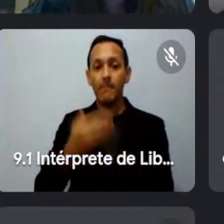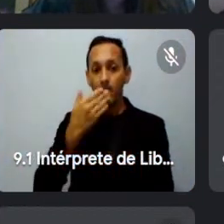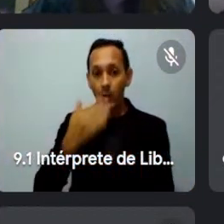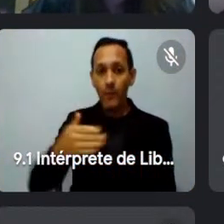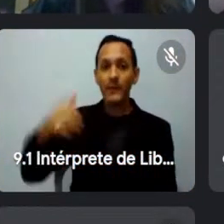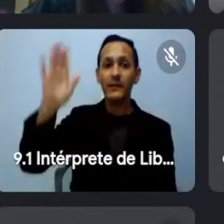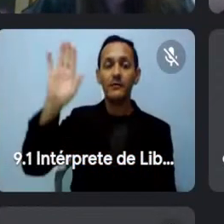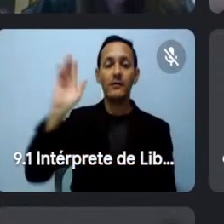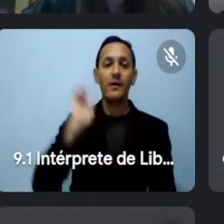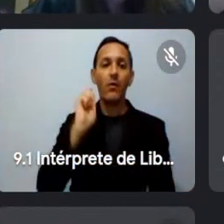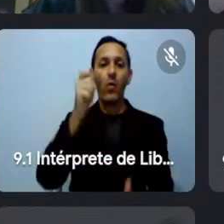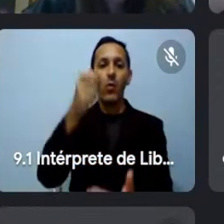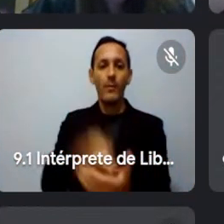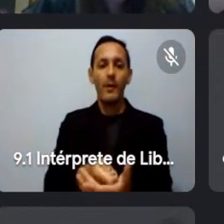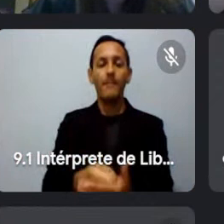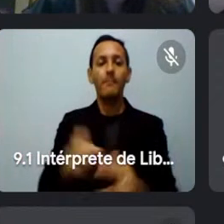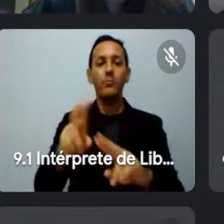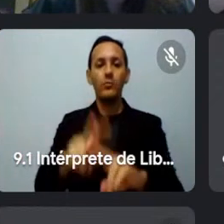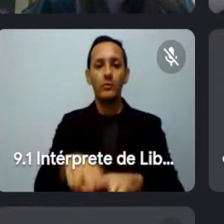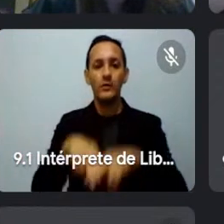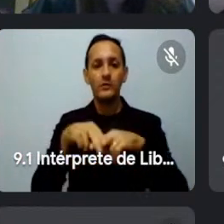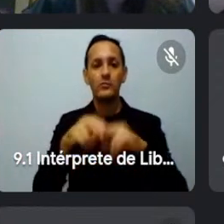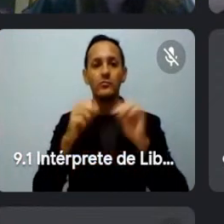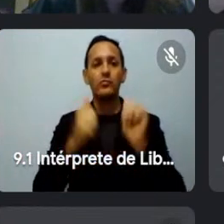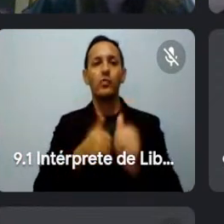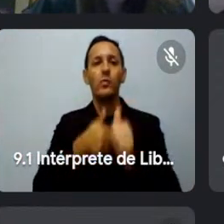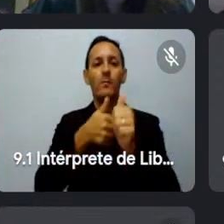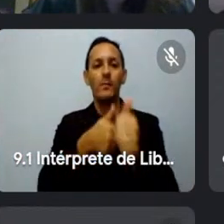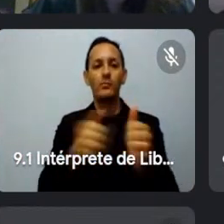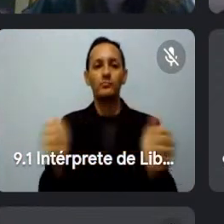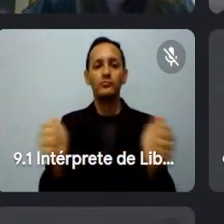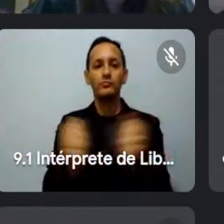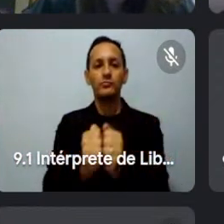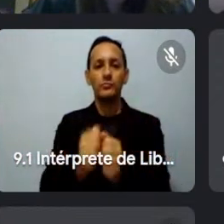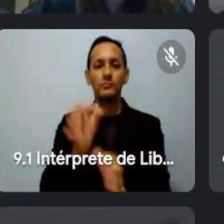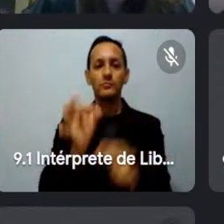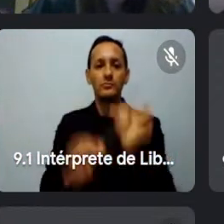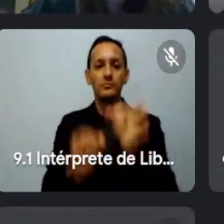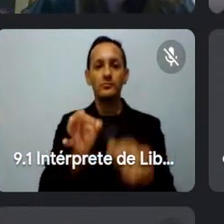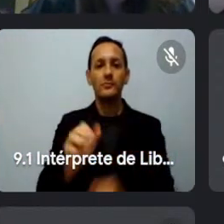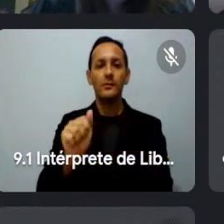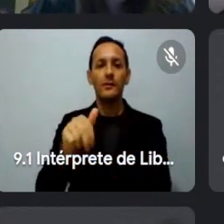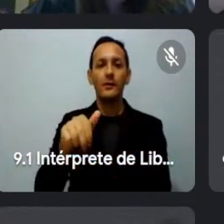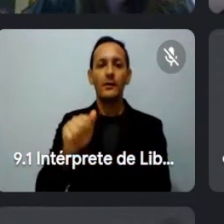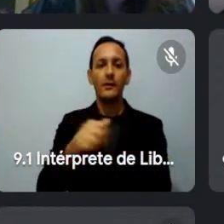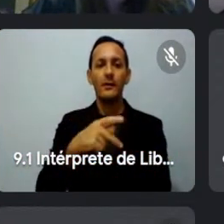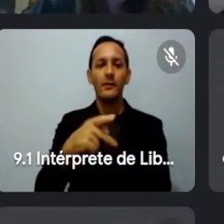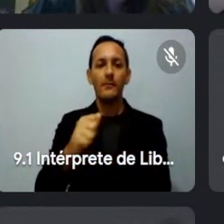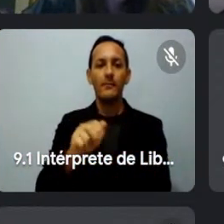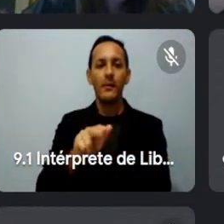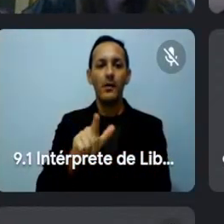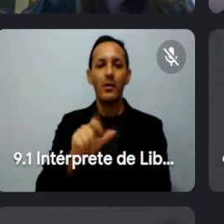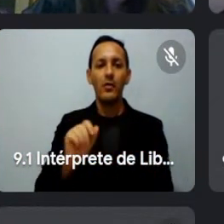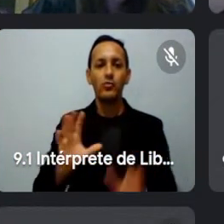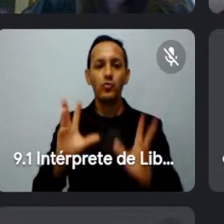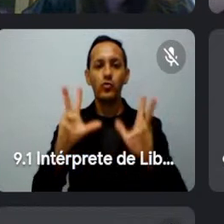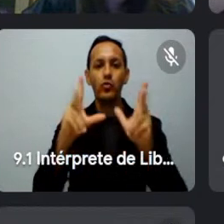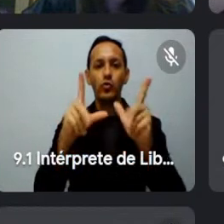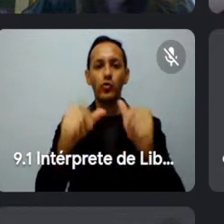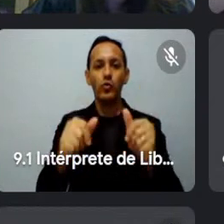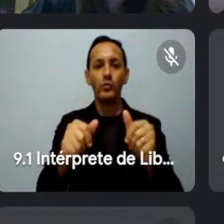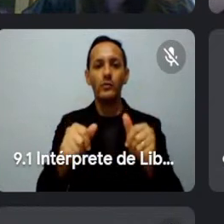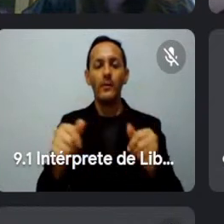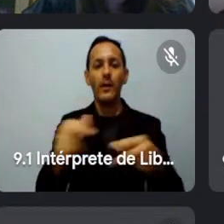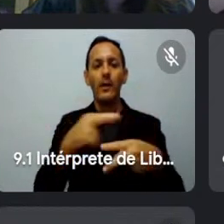eu também Acompanho a a Paula nesse ponto então Em resumo eu acompanho integralmente o voto da